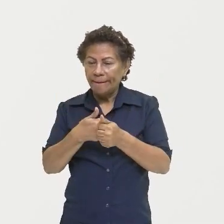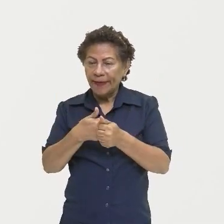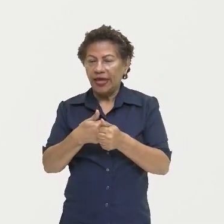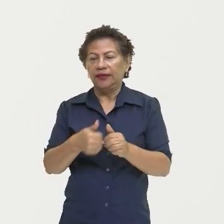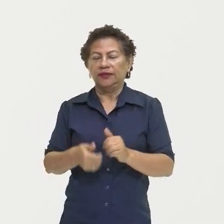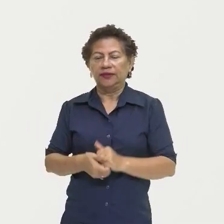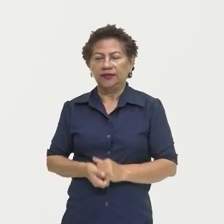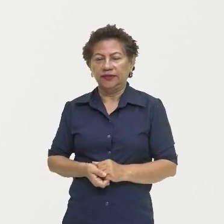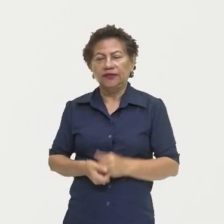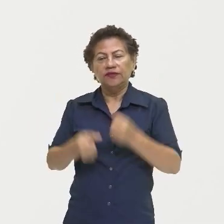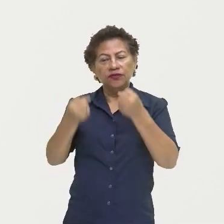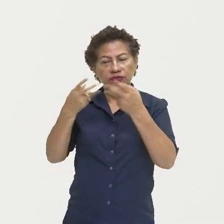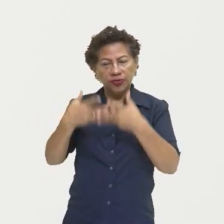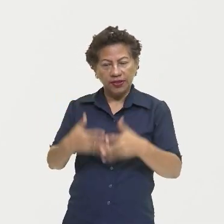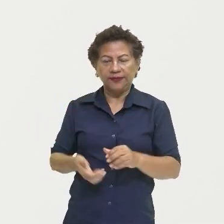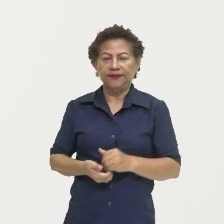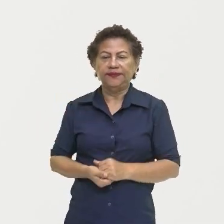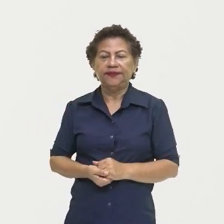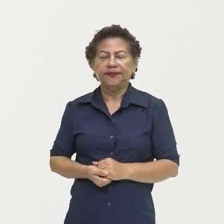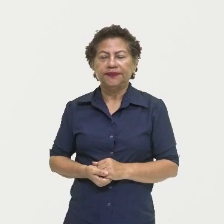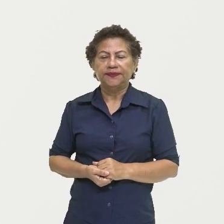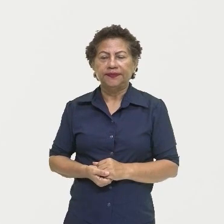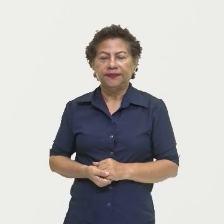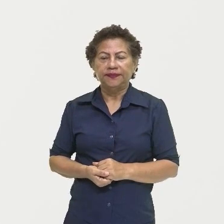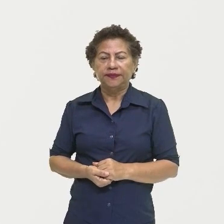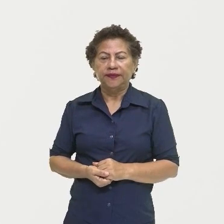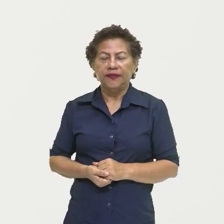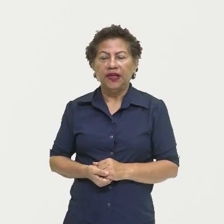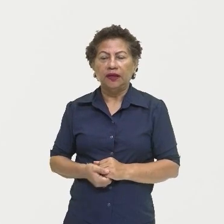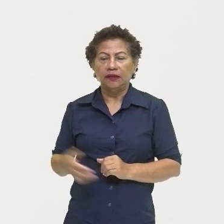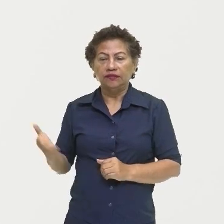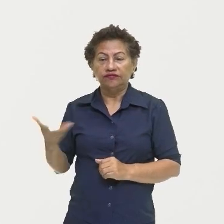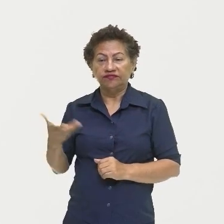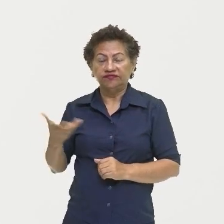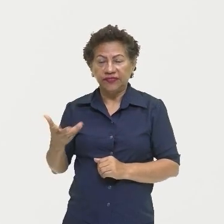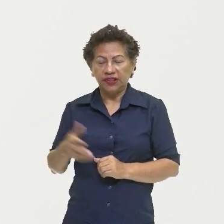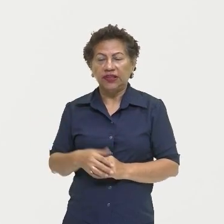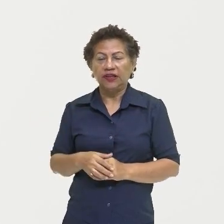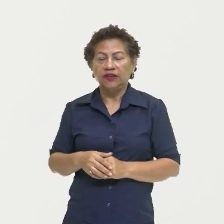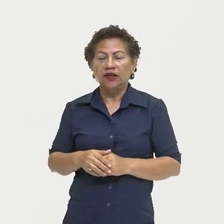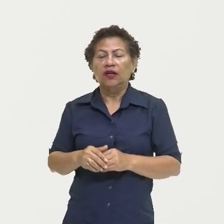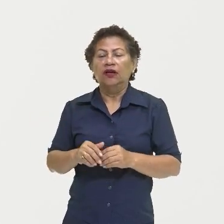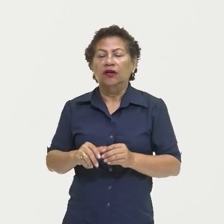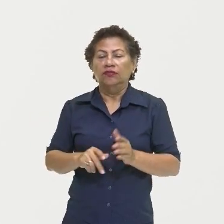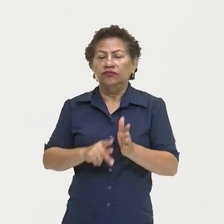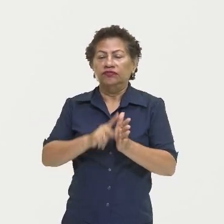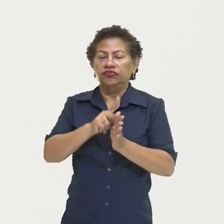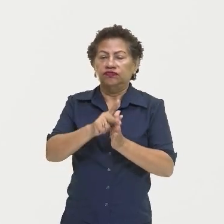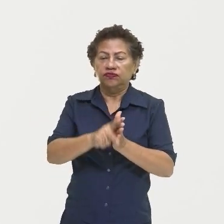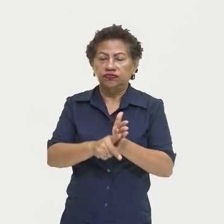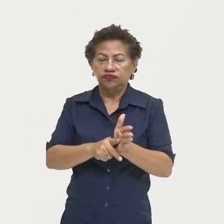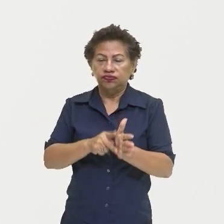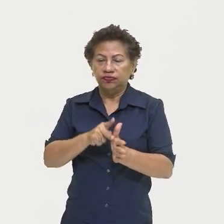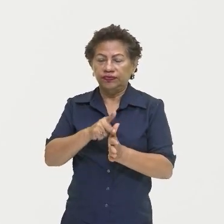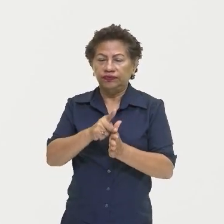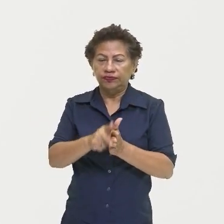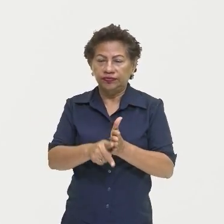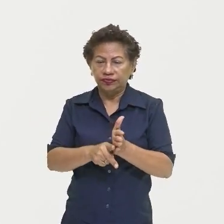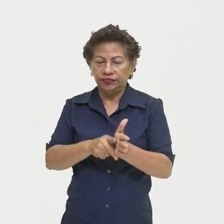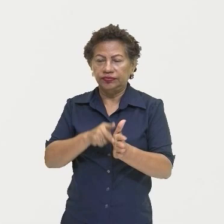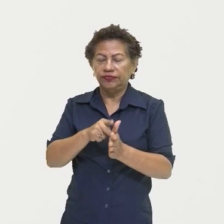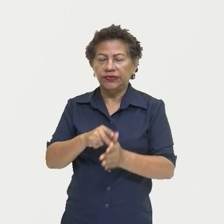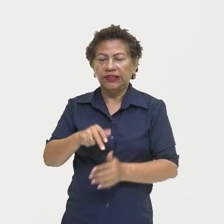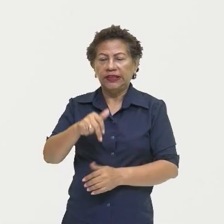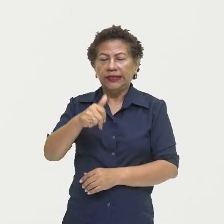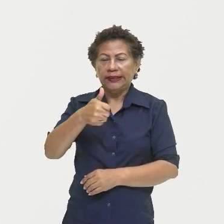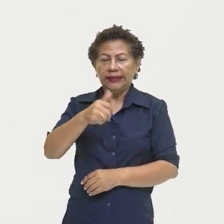finalzinho de eu explicar para vocês. Aí nós temos a velocidade das locomotivas a vapor, de aproximadamente 100 km